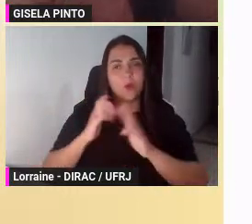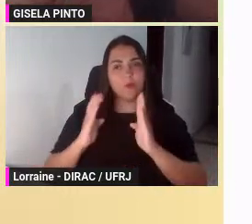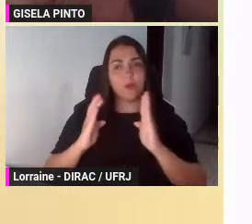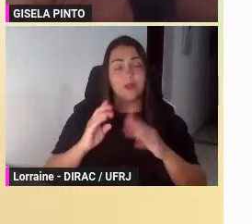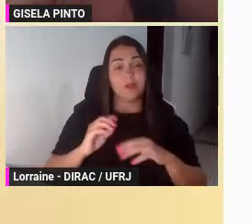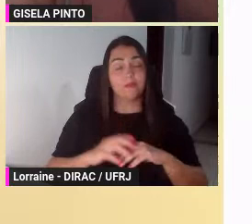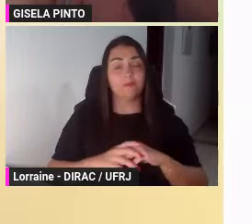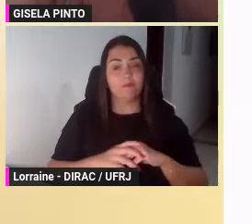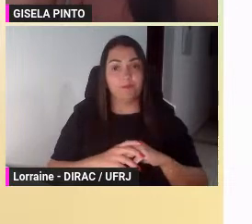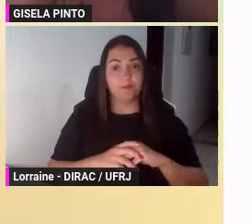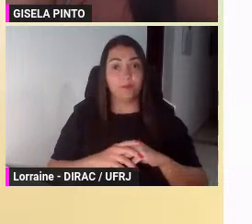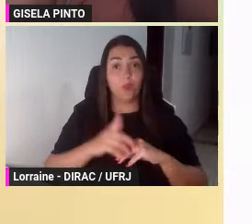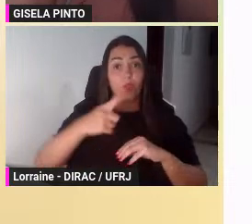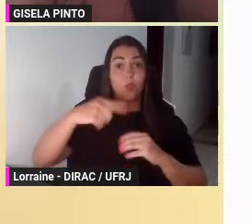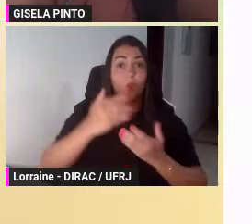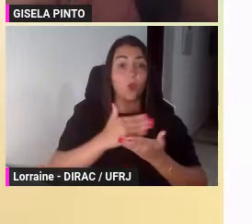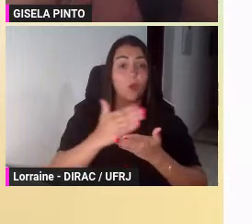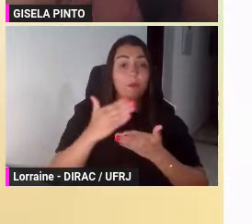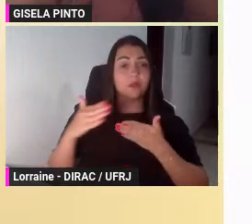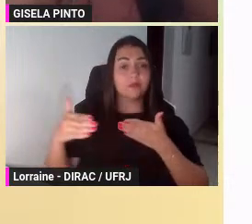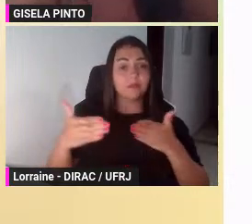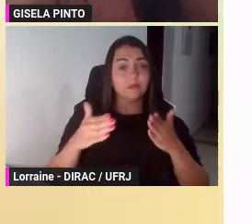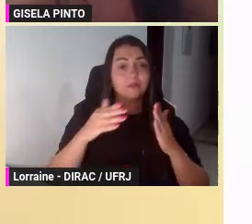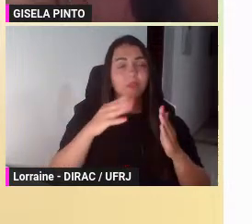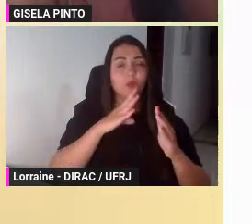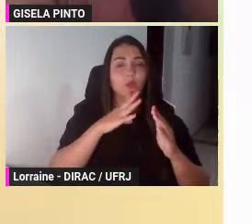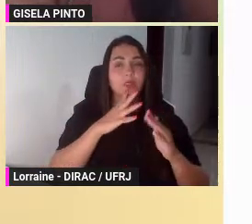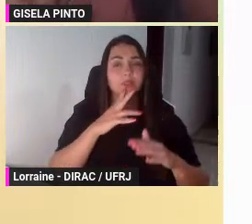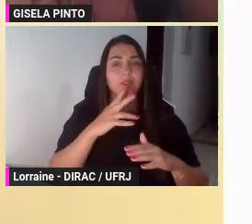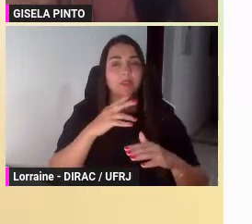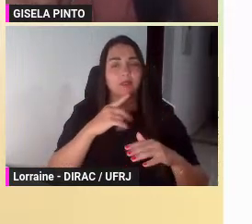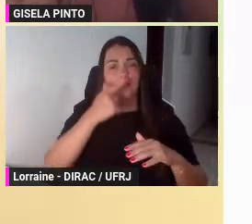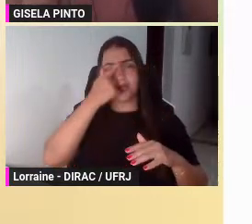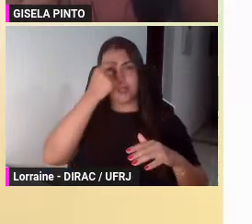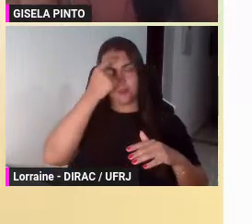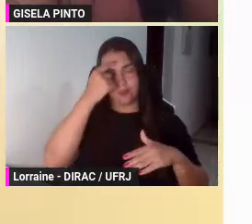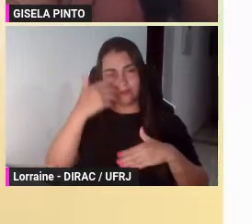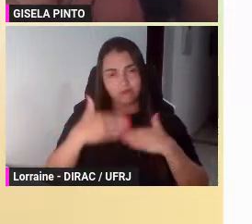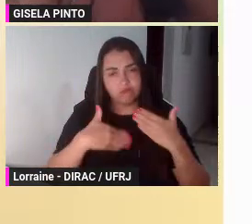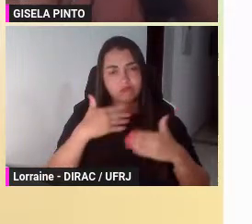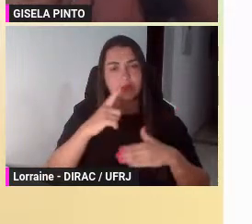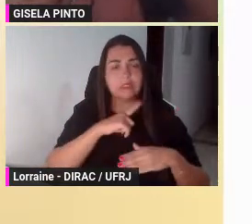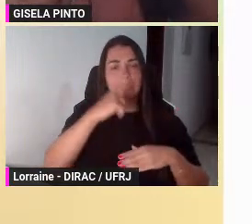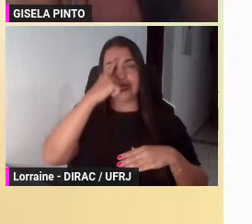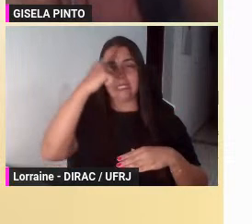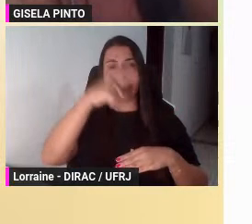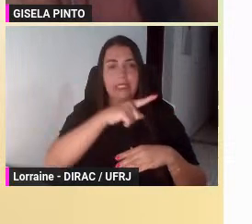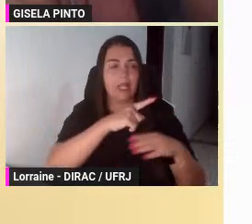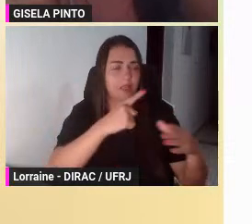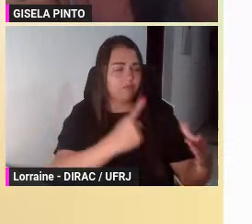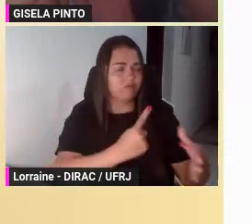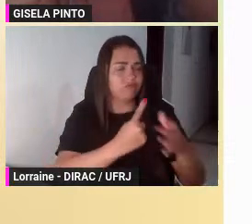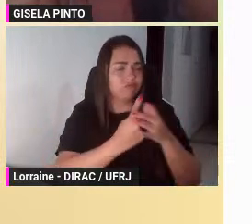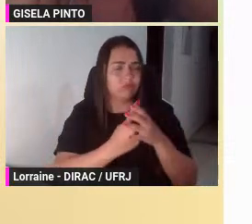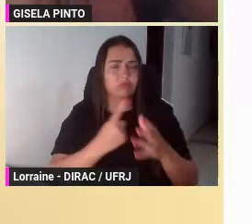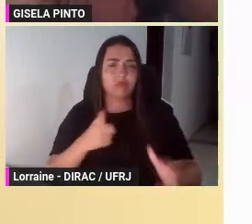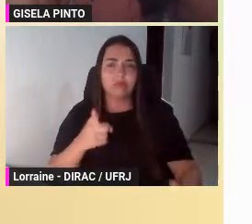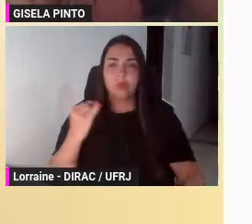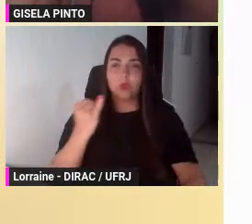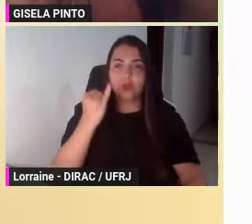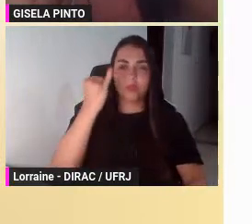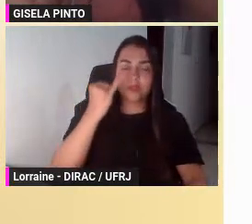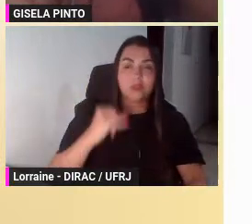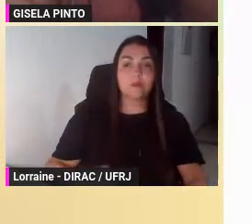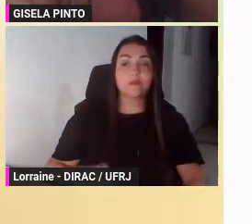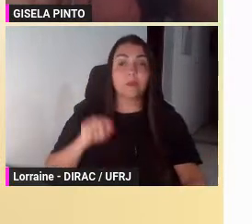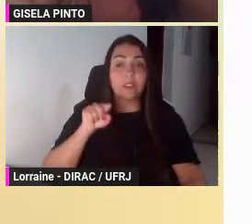a caminhar por pós-graduação, ter essa ideia do acolhimento é muito importante, né? Faz